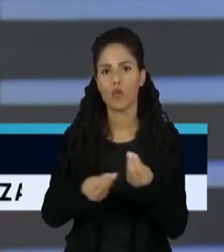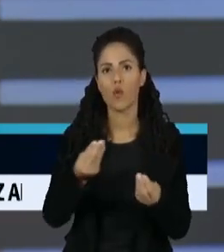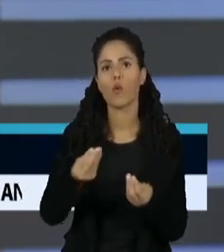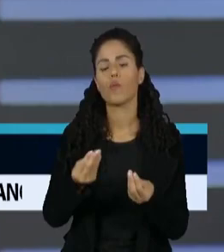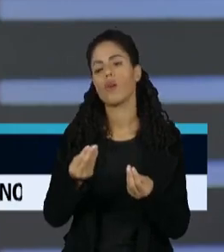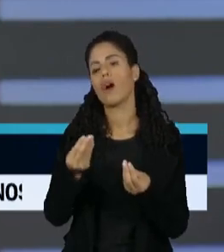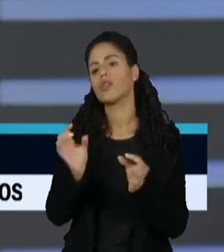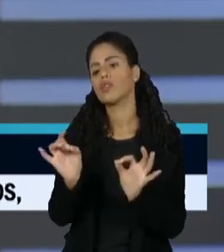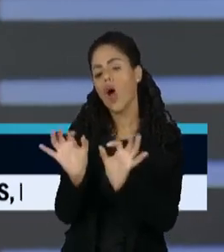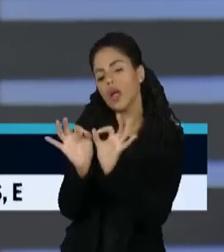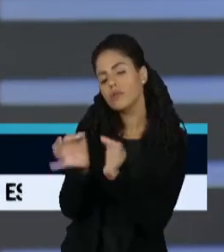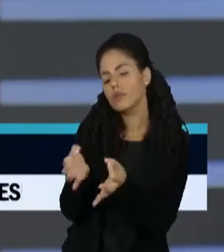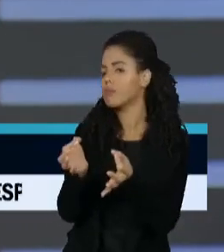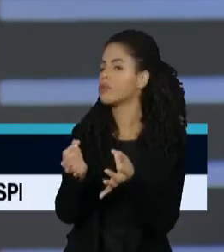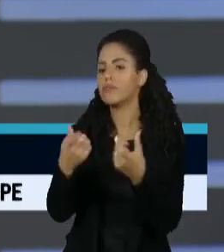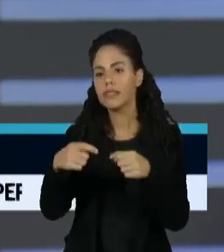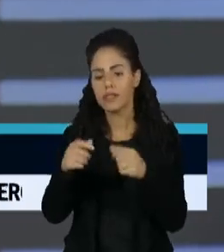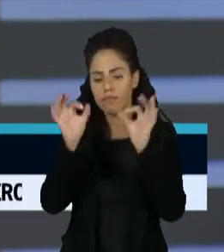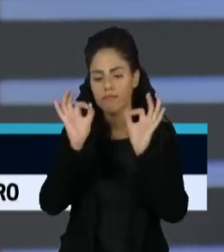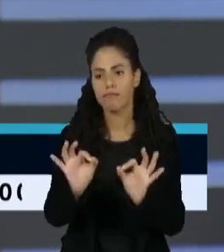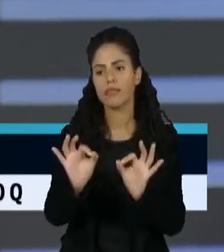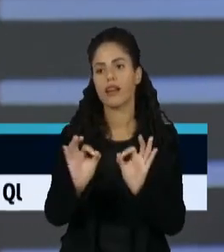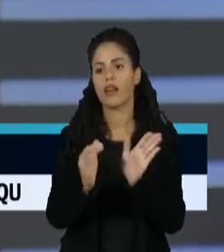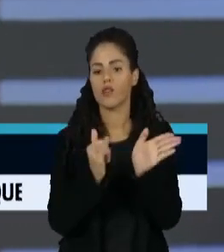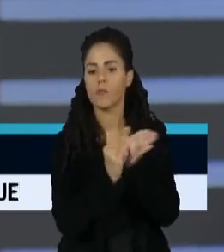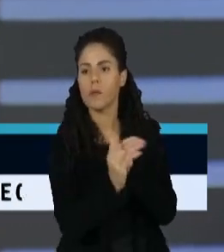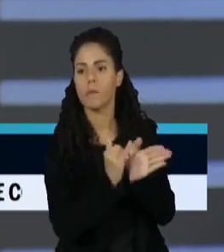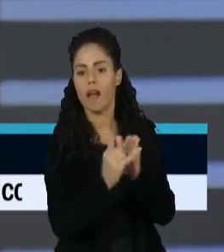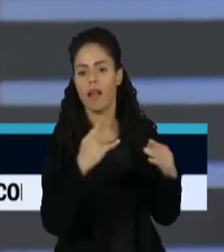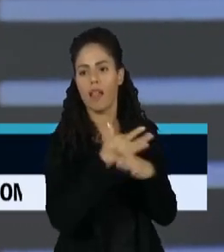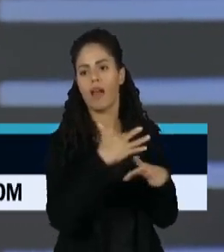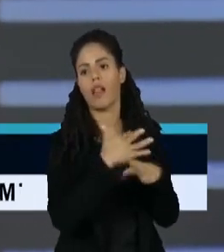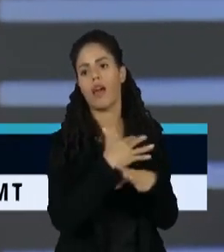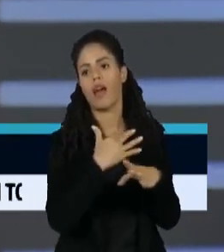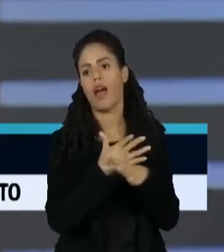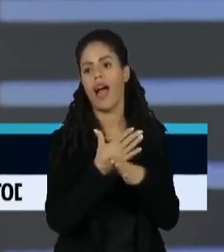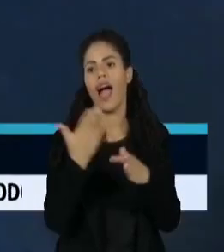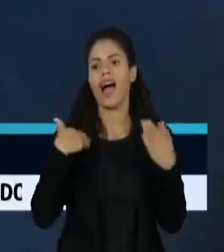simplesmente fazendo um oba-oba em Nova York, que eu espero que não seja o caso.